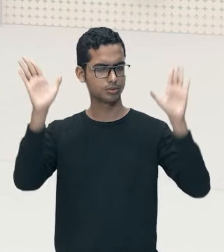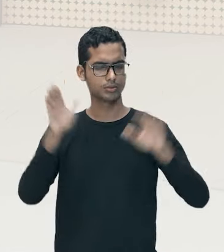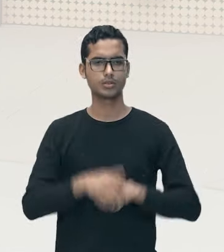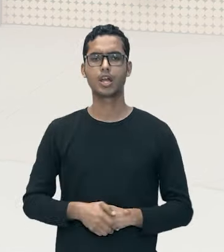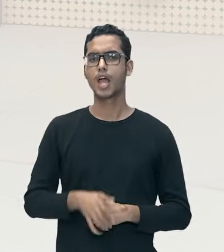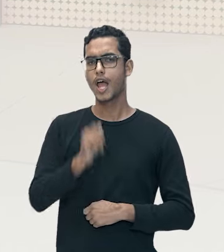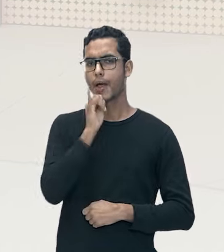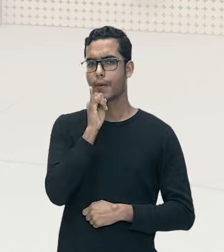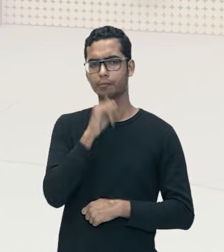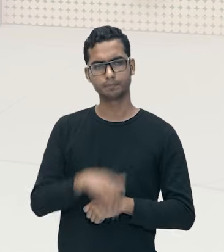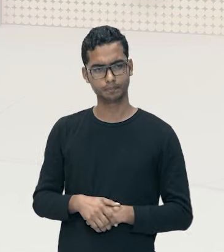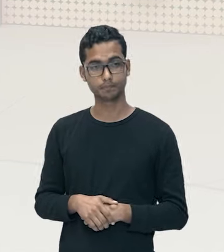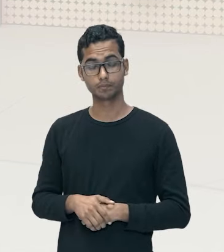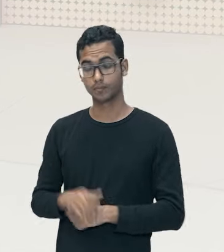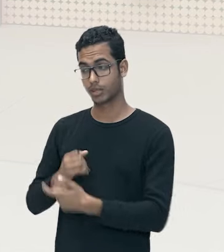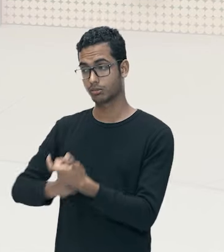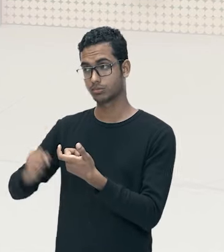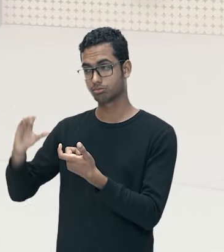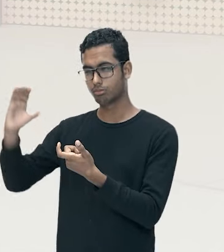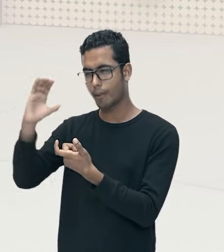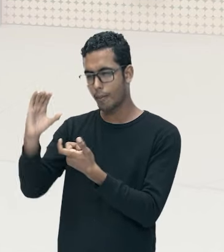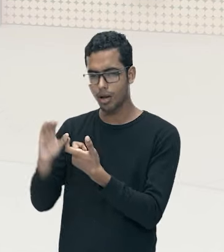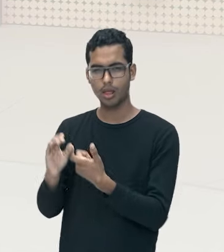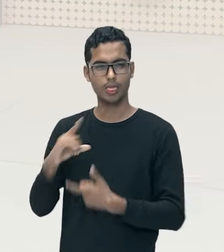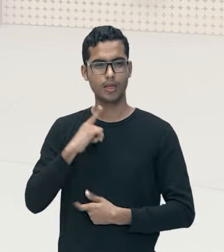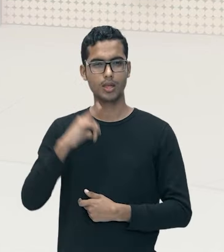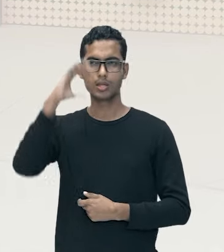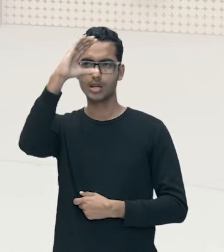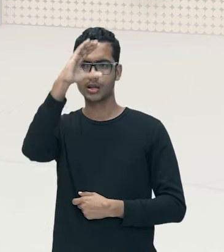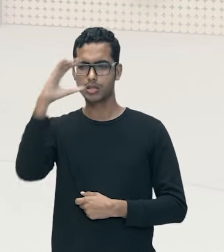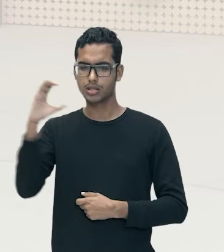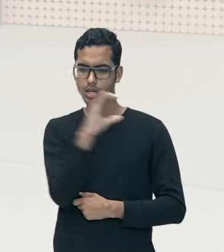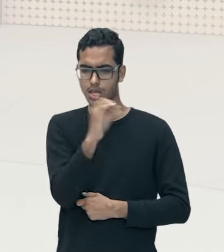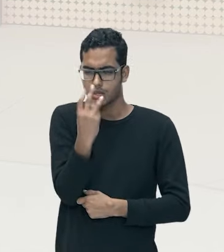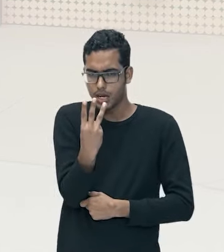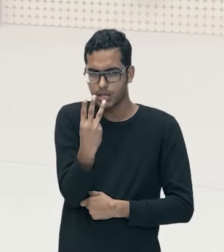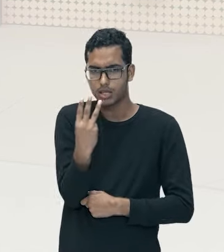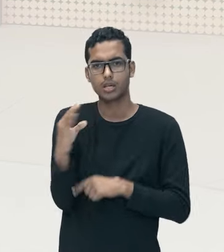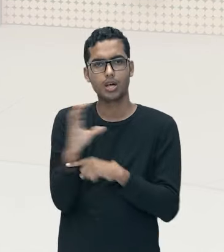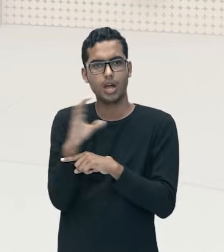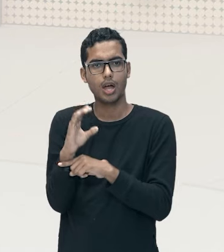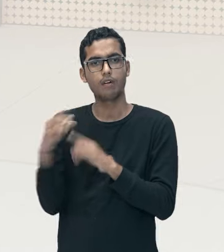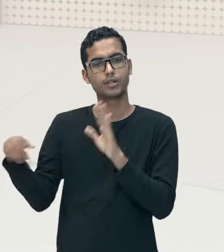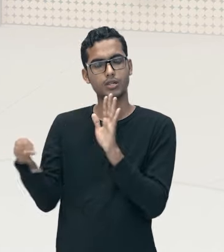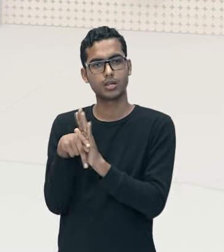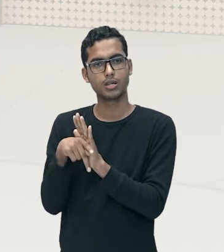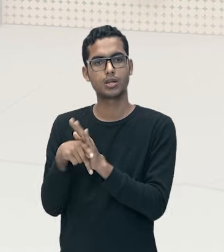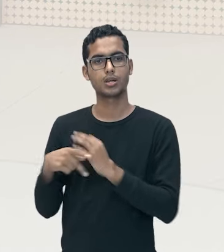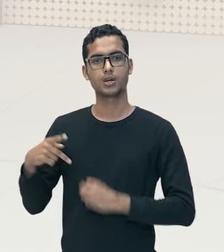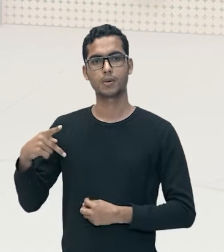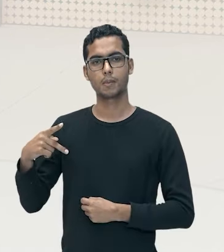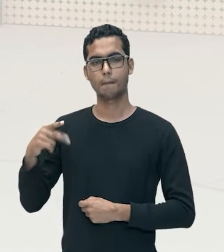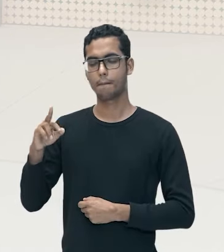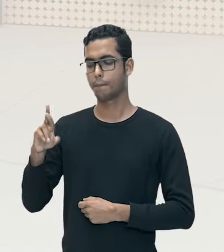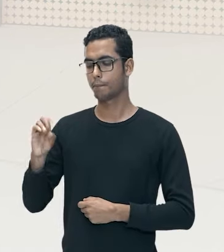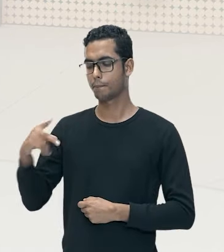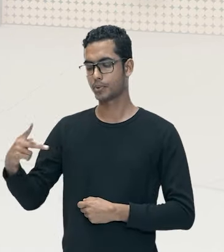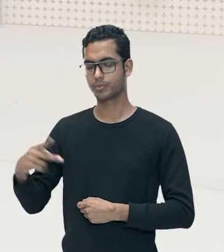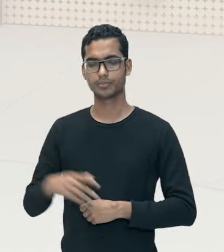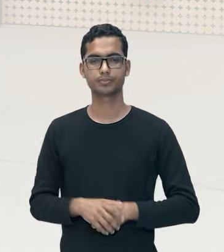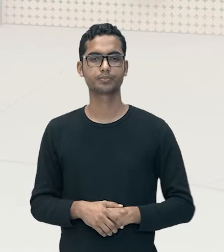carbonos a gente vai olhar lá no esqueminha três carbonos o prefixo vai ser prop né prop se tem apenas três